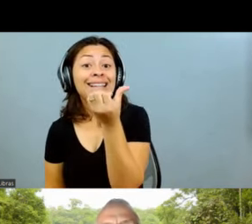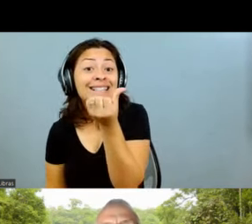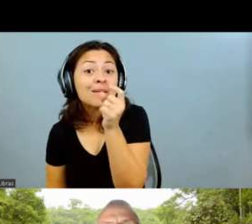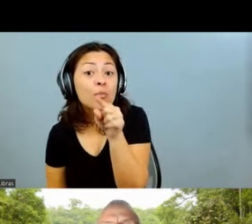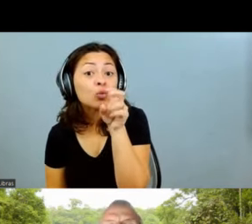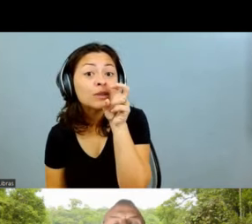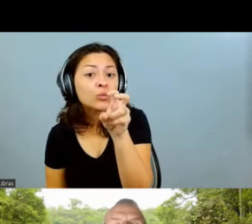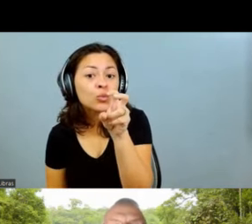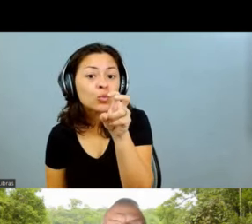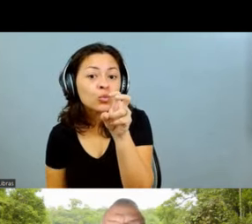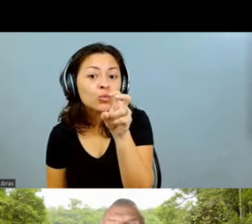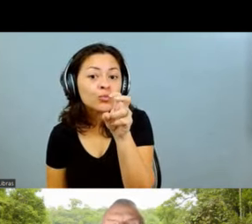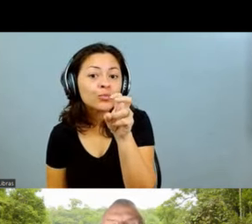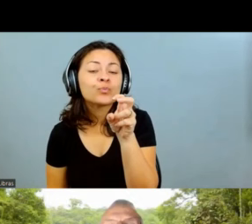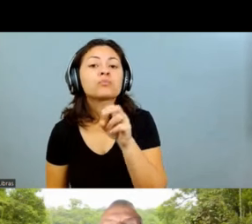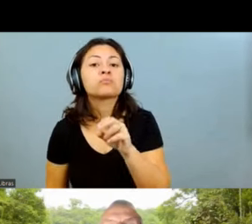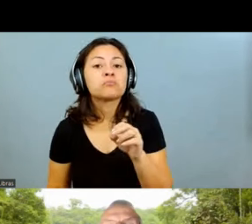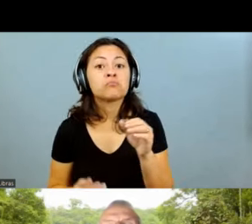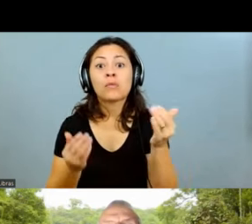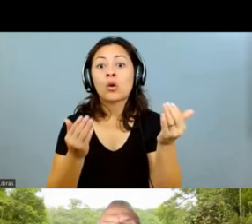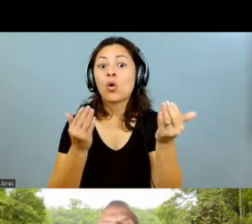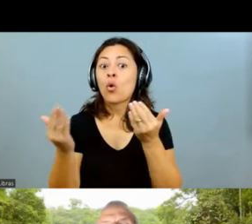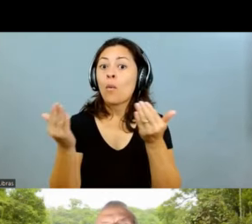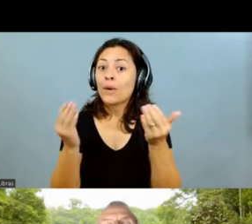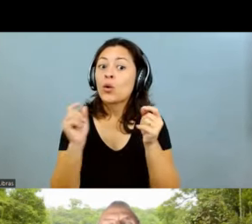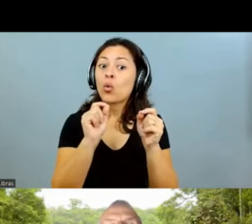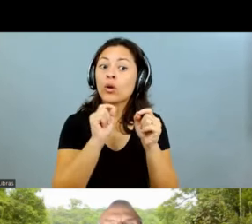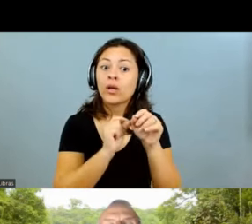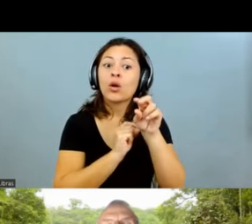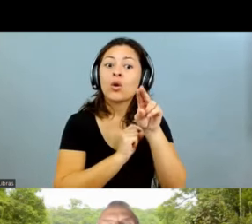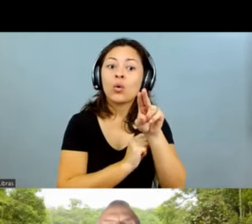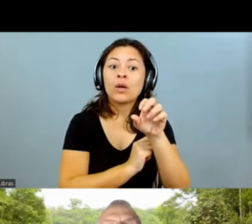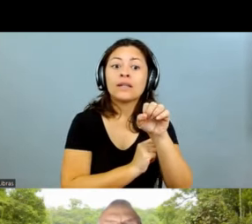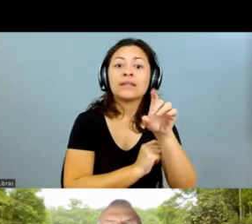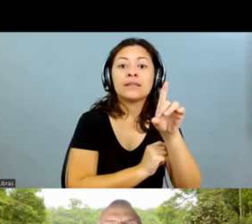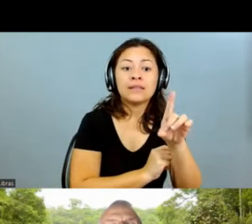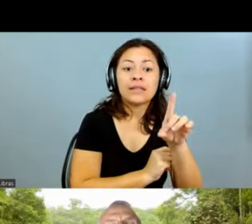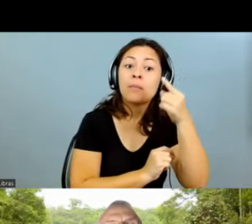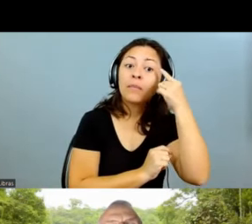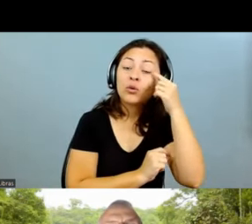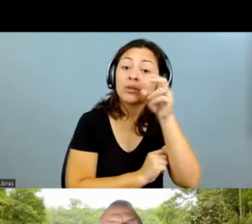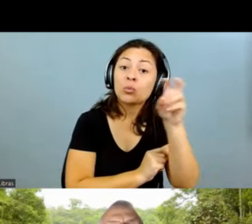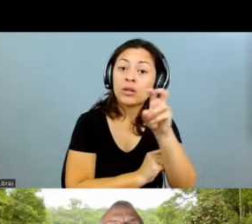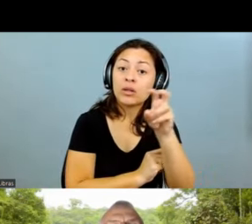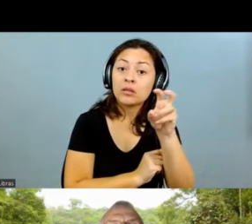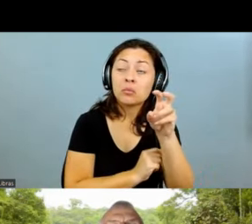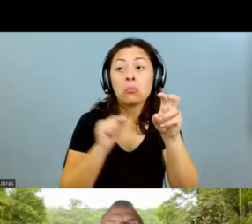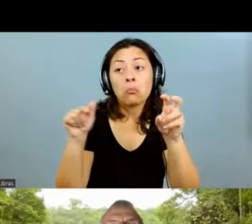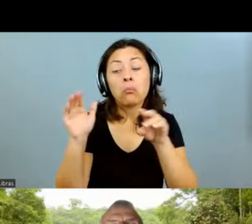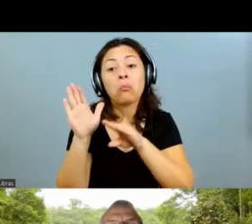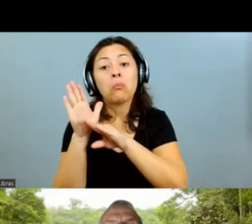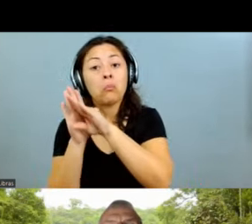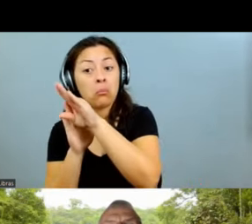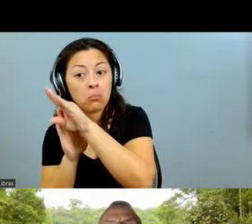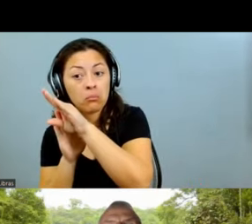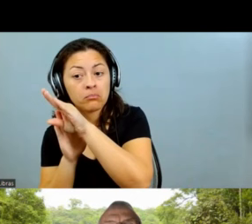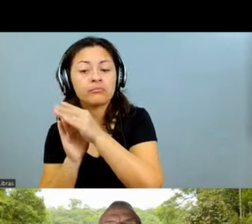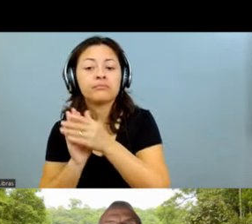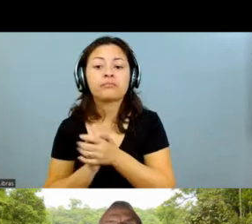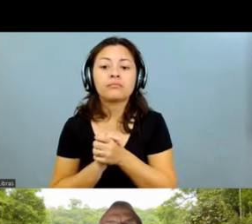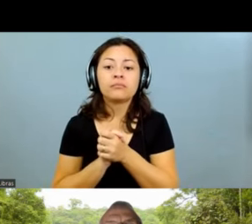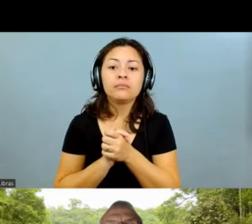46.5 em comparação com a estimativa do usda de 55 esse a